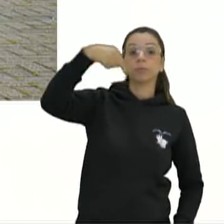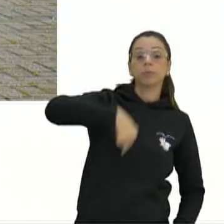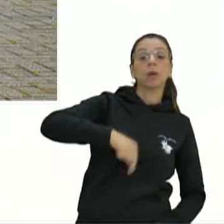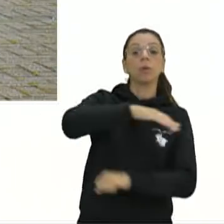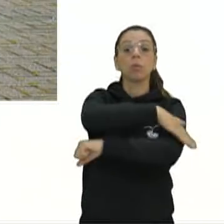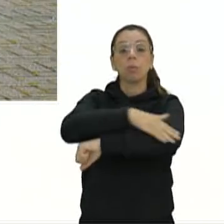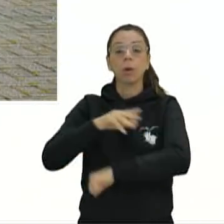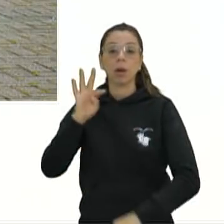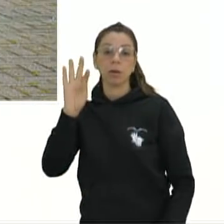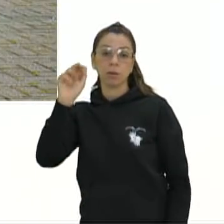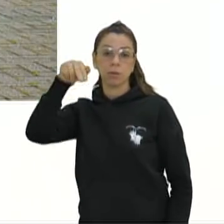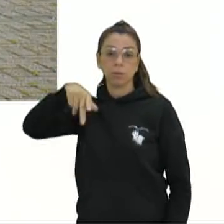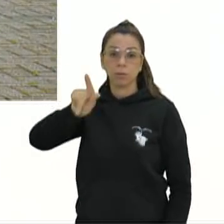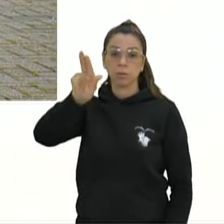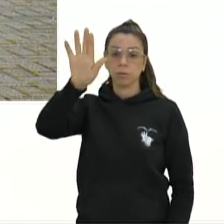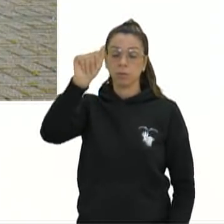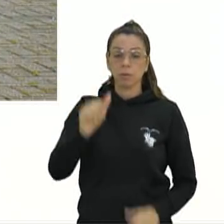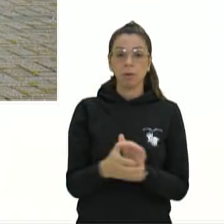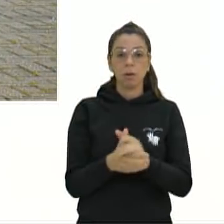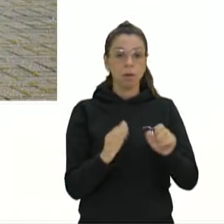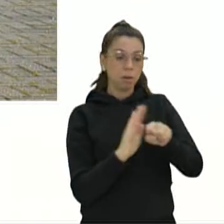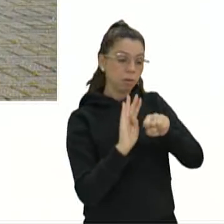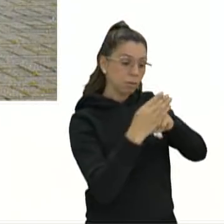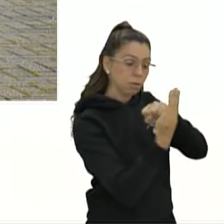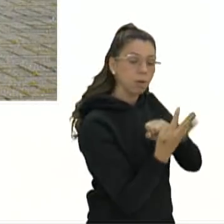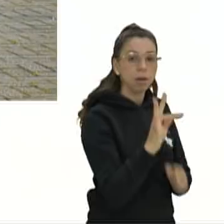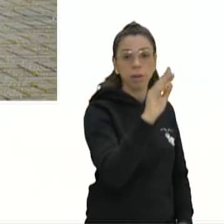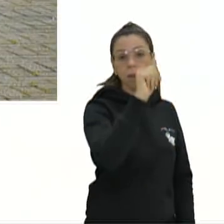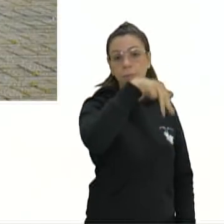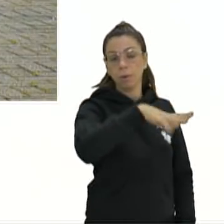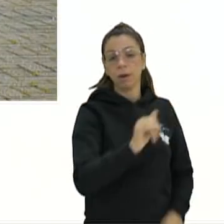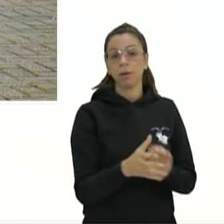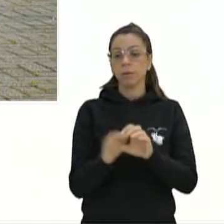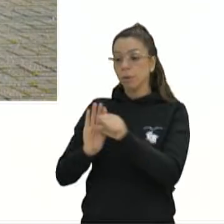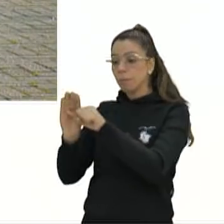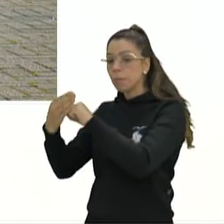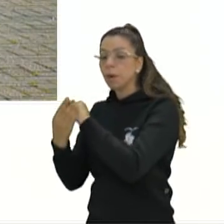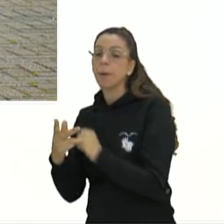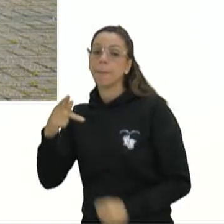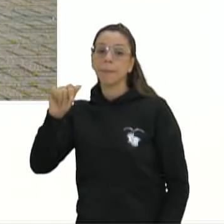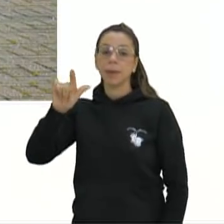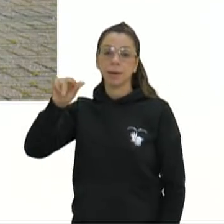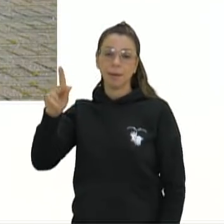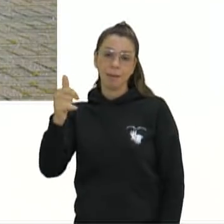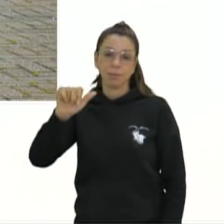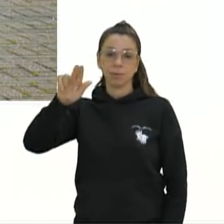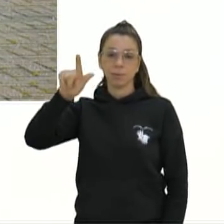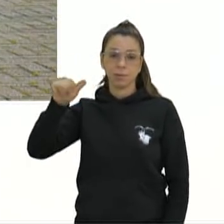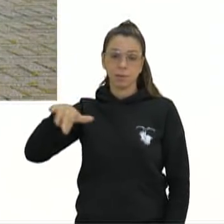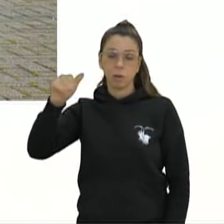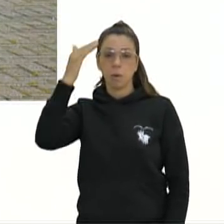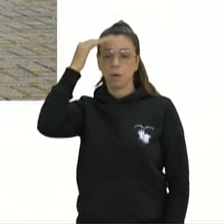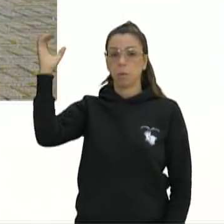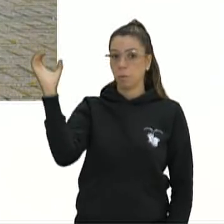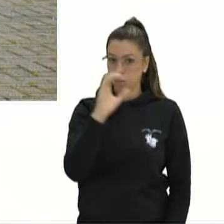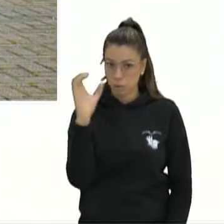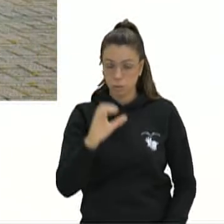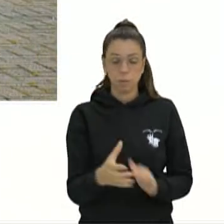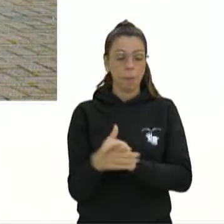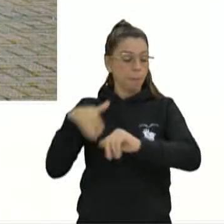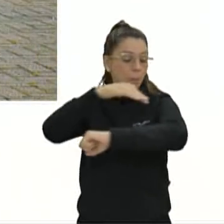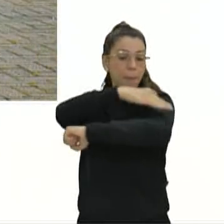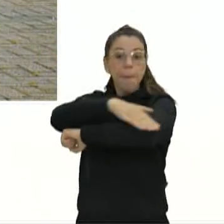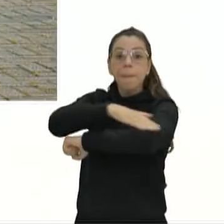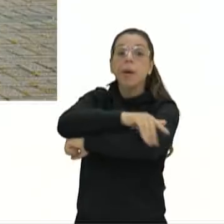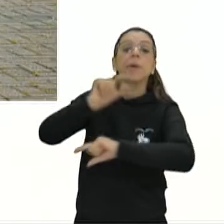Tanguá, localizado entre os bairros Taboão e Pilarzinho, na cidade de Curitiba. Este parque